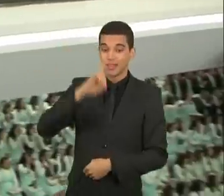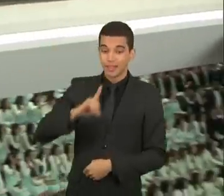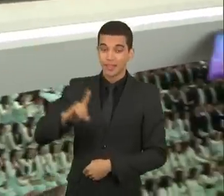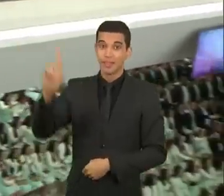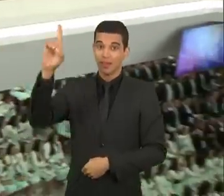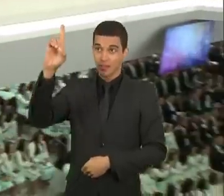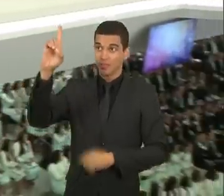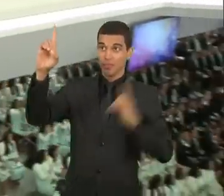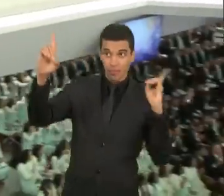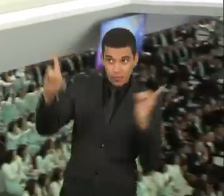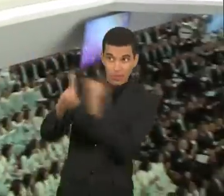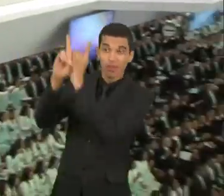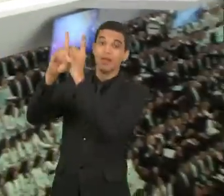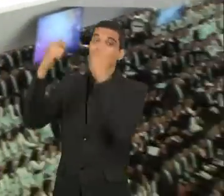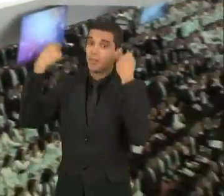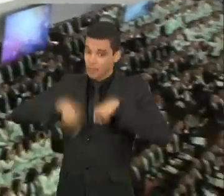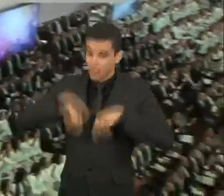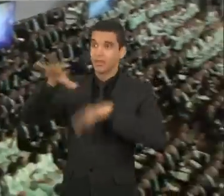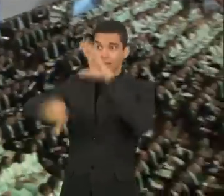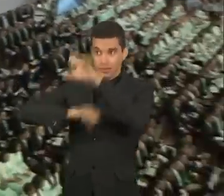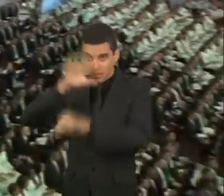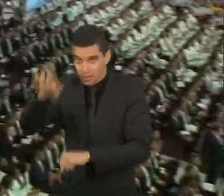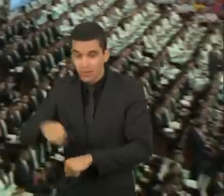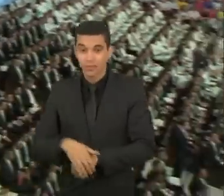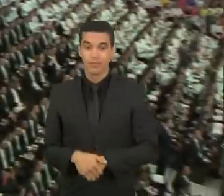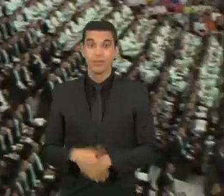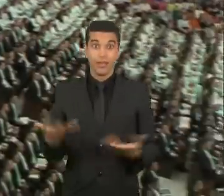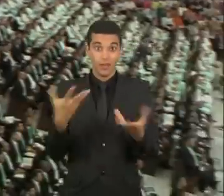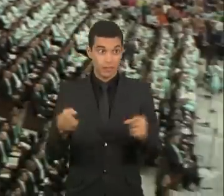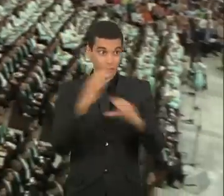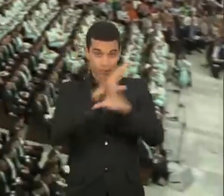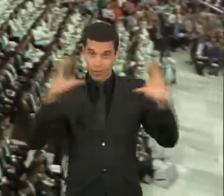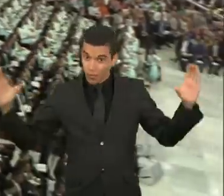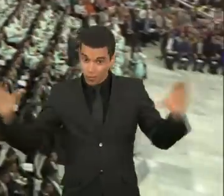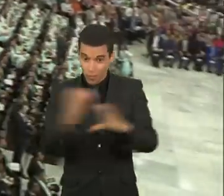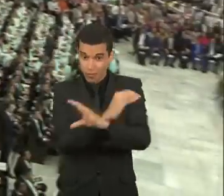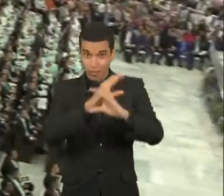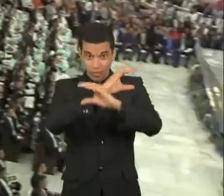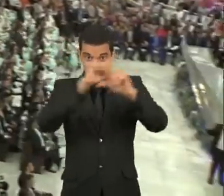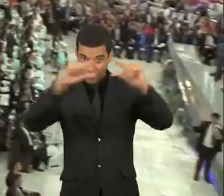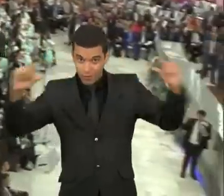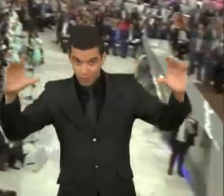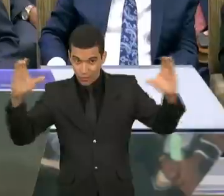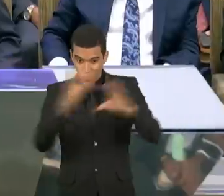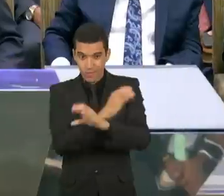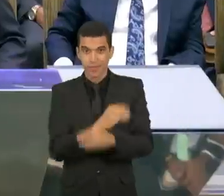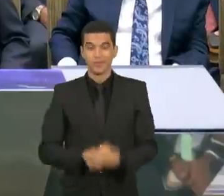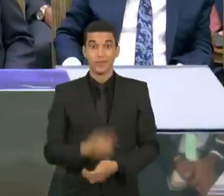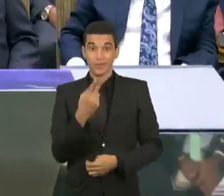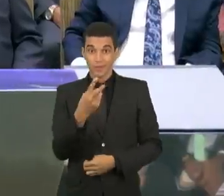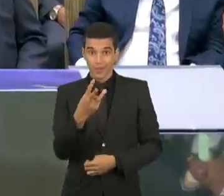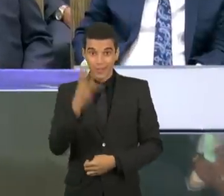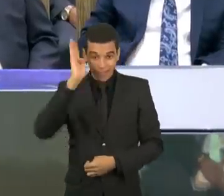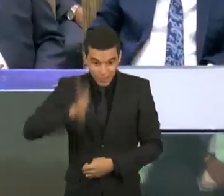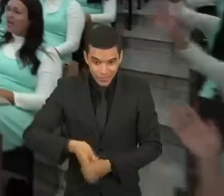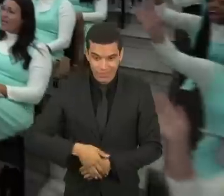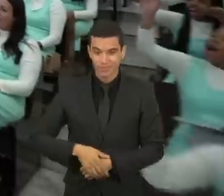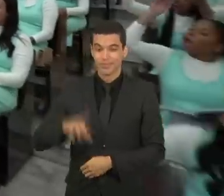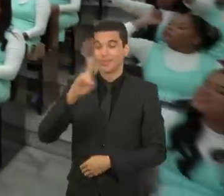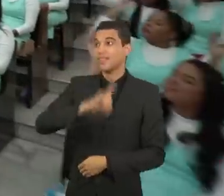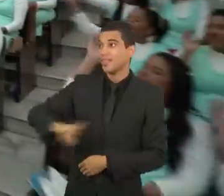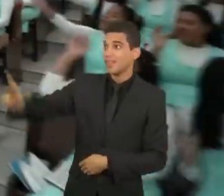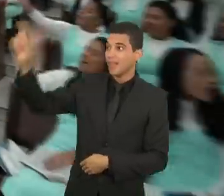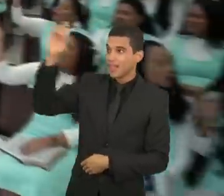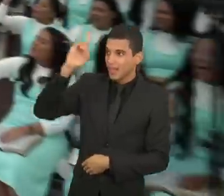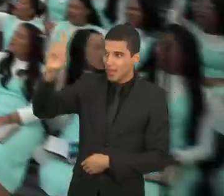para achá-lo tem que buscá-lo. Agora vamos completo? Vamos completo? Um, dois, três.